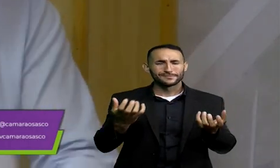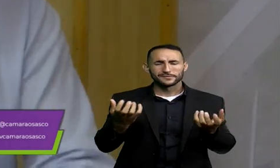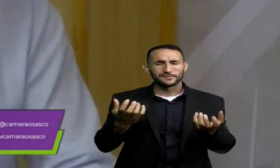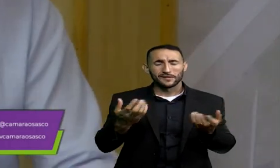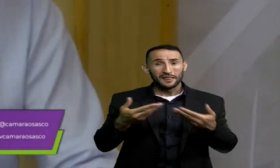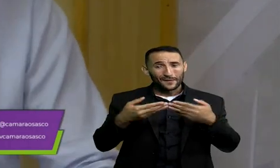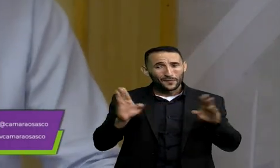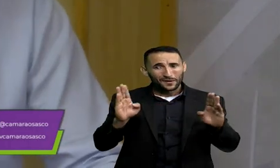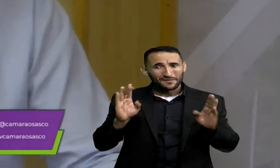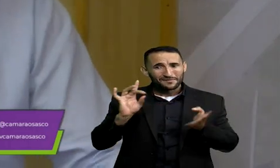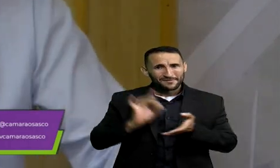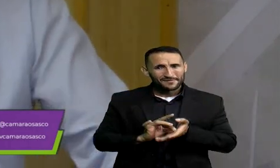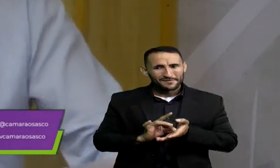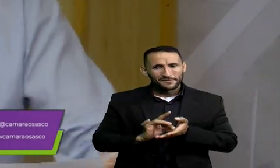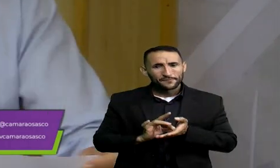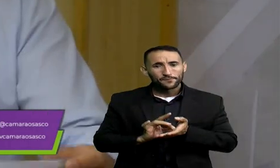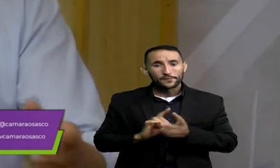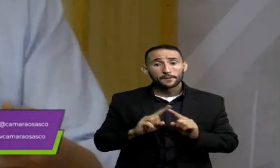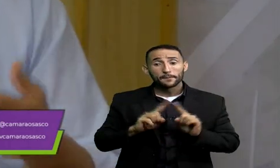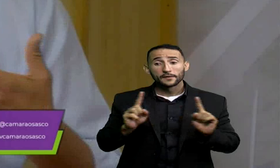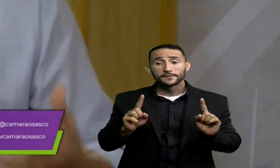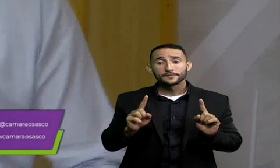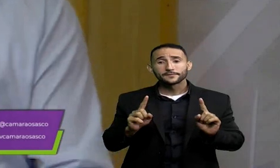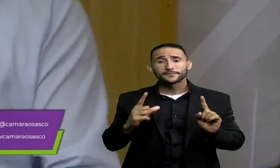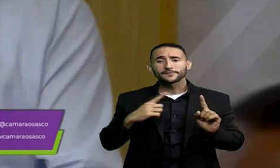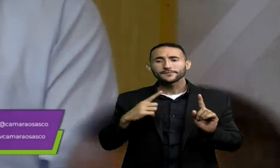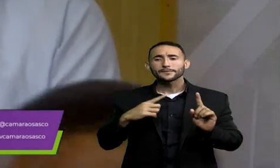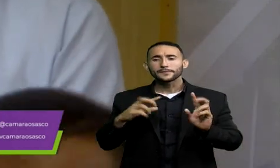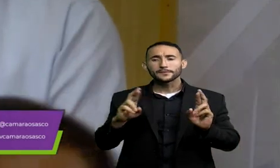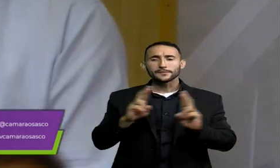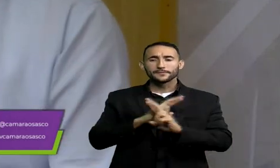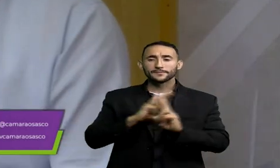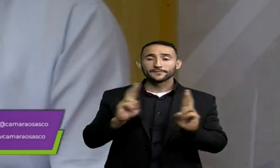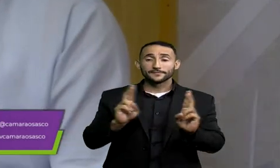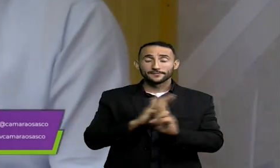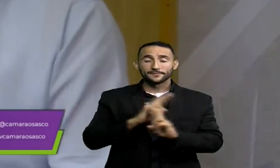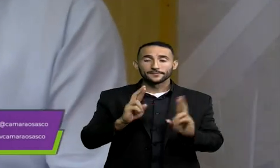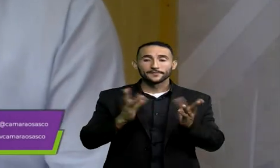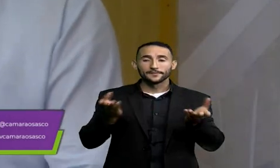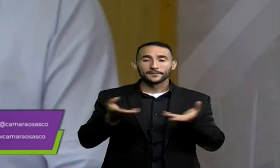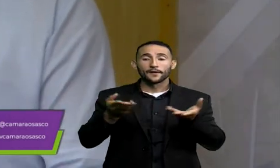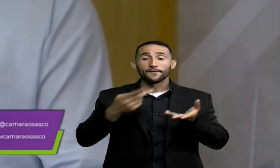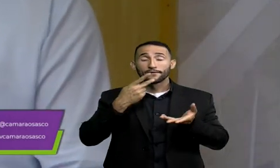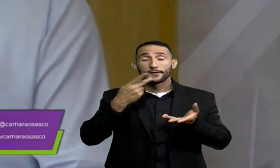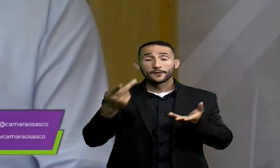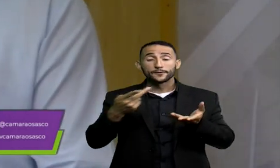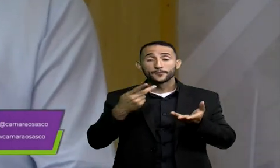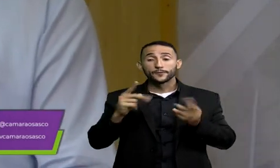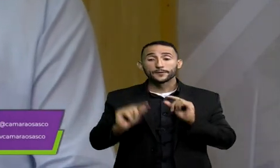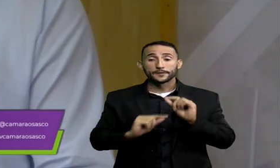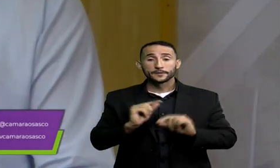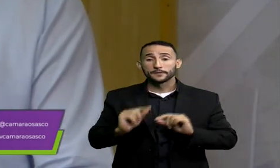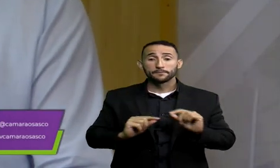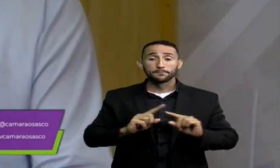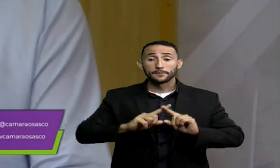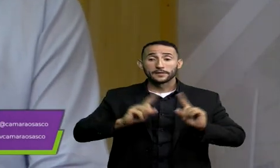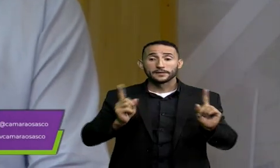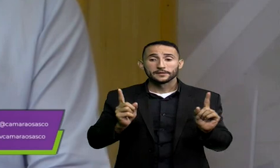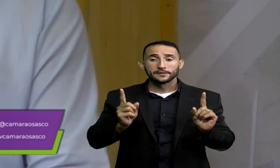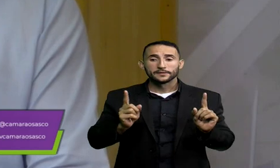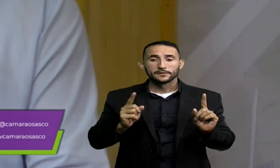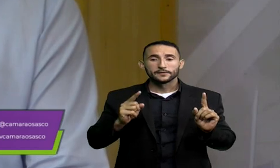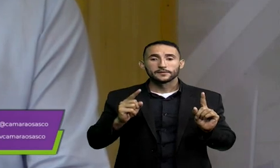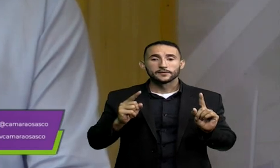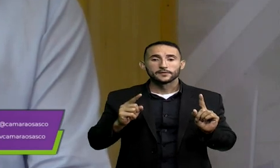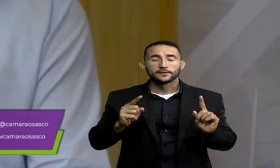inaugurada Senor Presidente Mas ó tem uma relação aqui já vou concluir dizendo o seguinte no entanto aqui